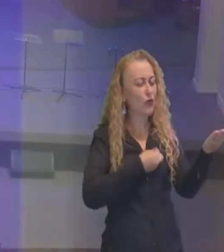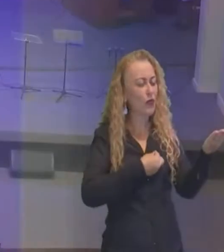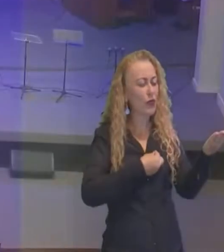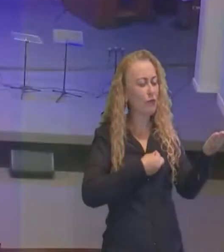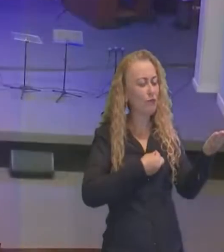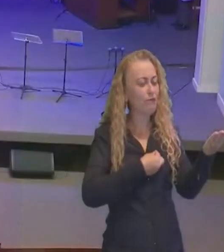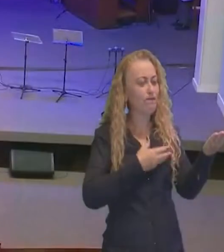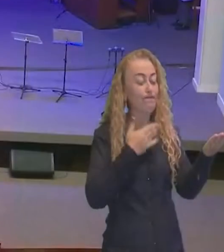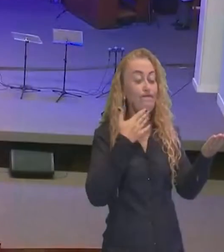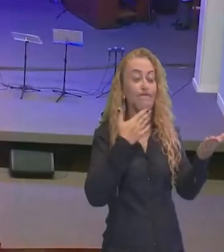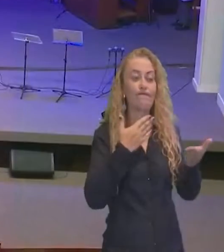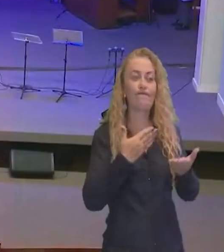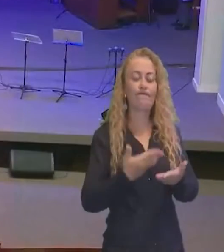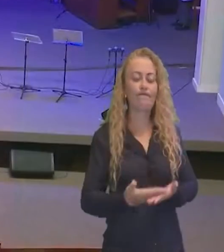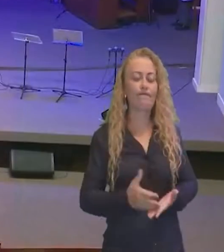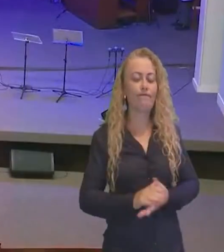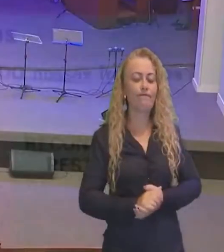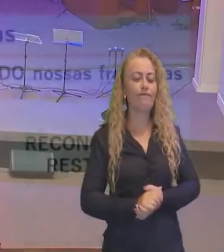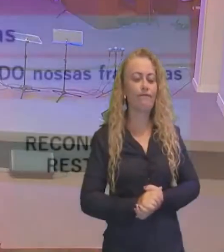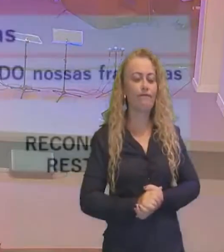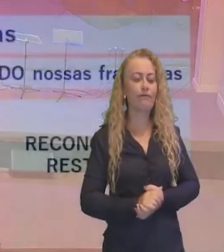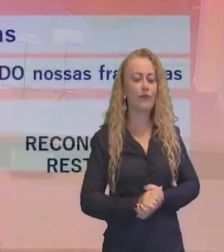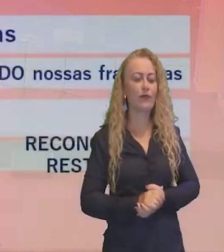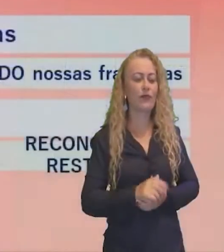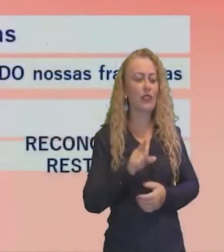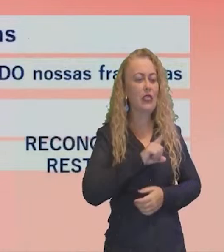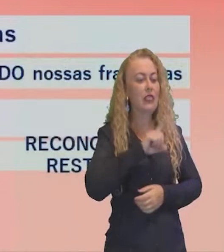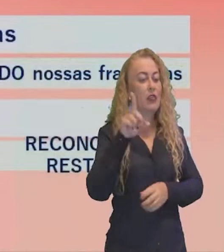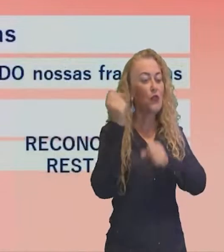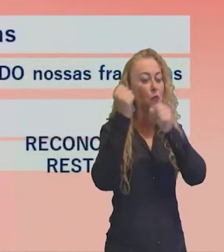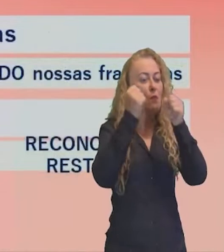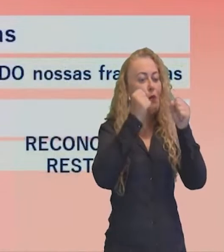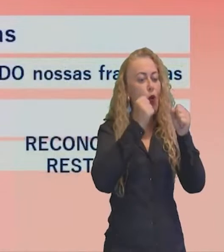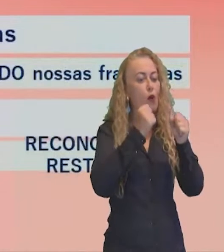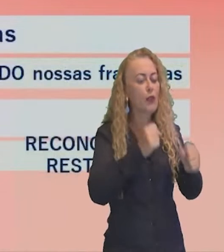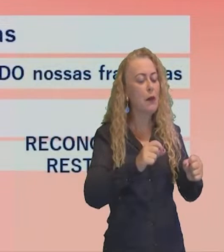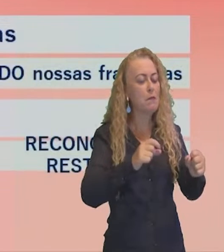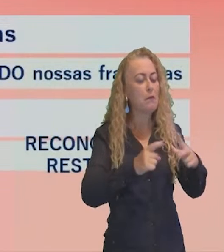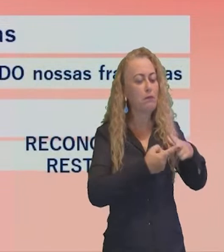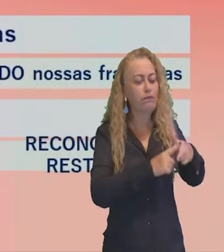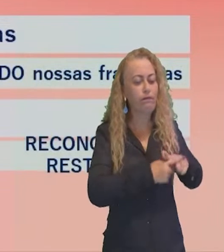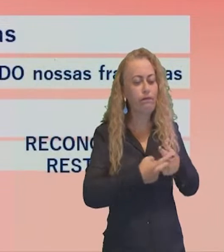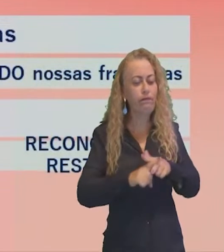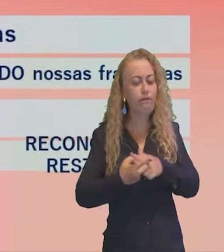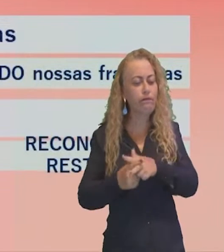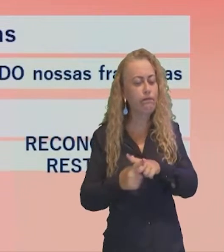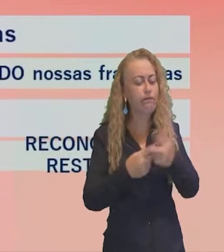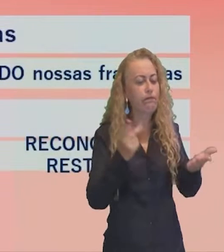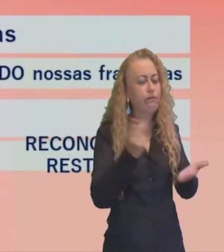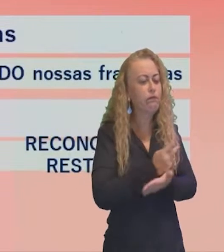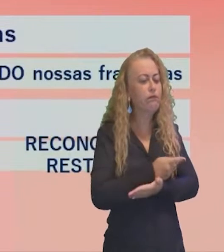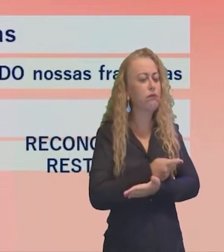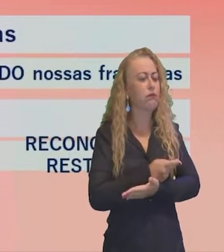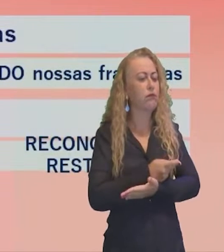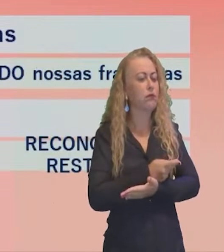Jesus, Ele nos dá poder para consertar os nossos erros,